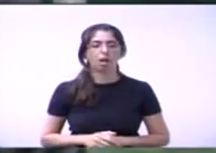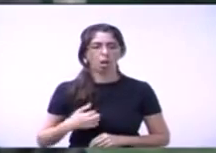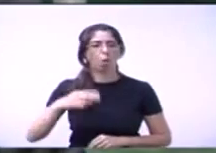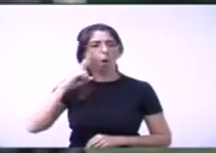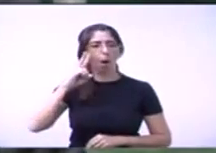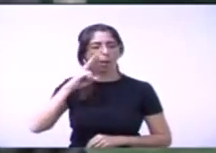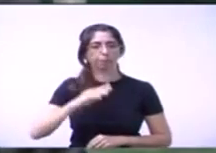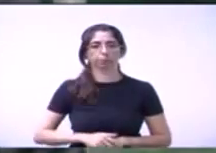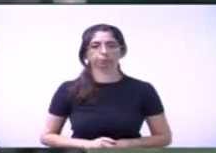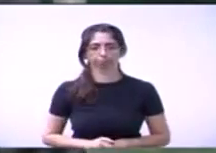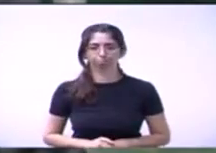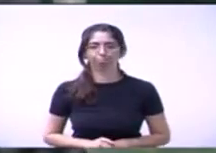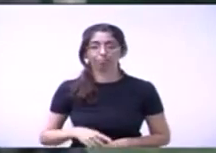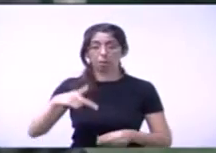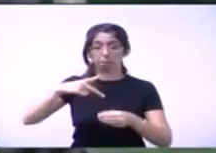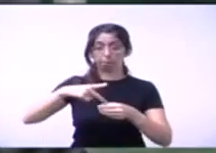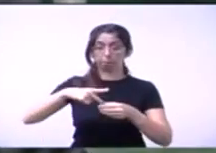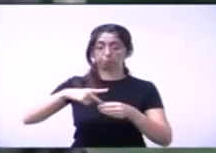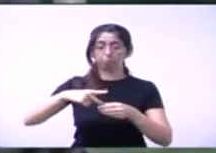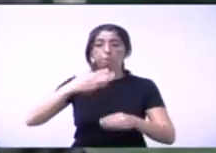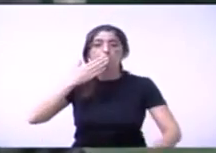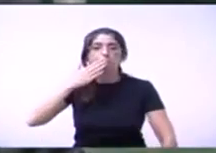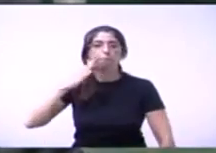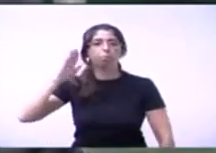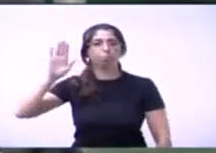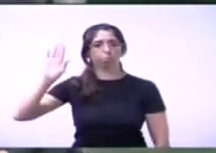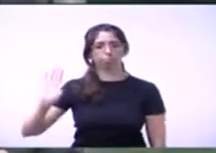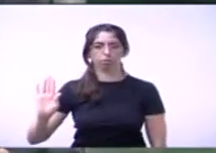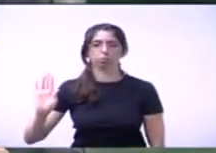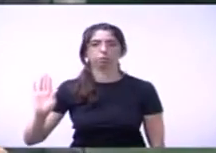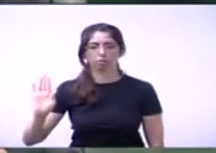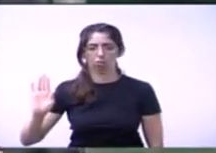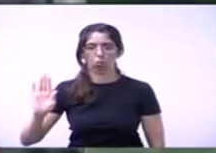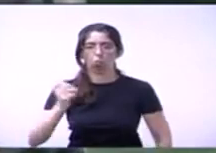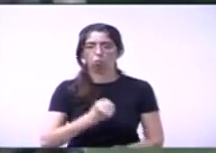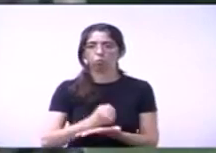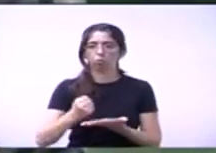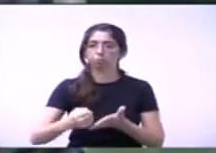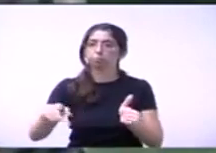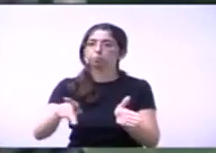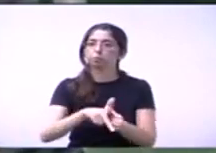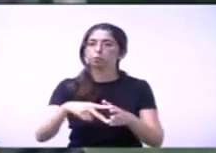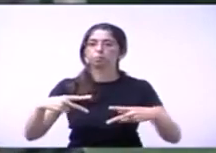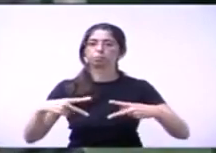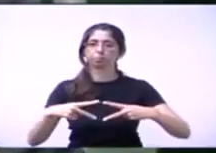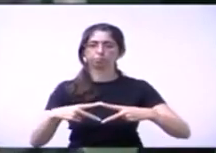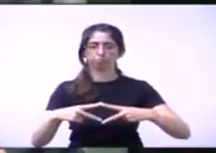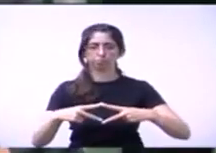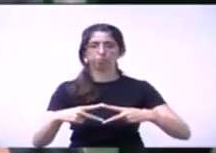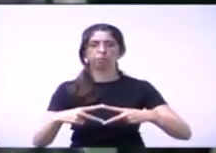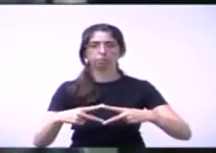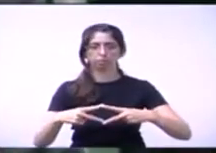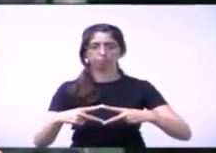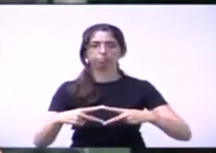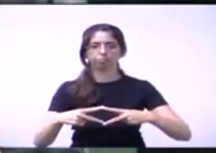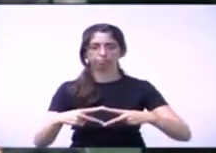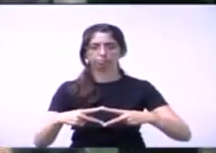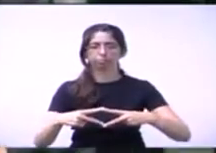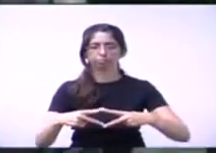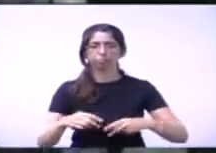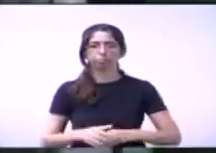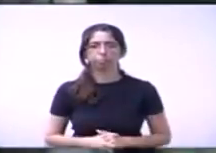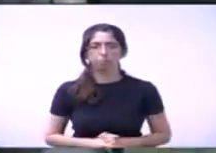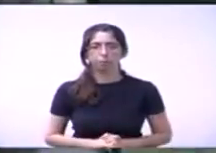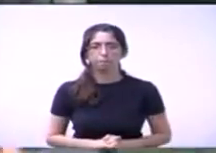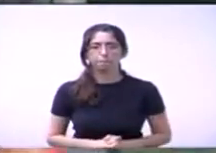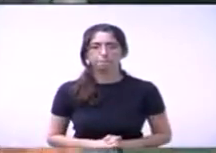a priorizar a mão de obra local, contratar trabalhadores e trabalhadoras de Paulínia e,